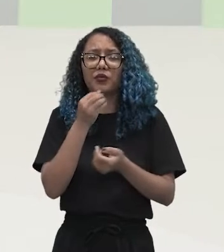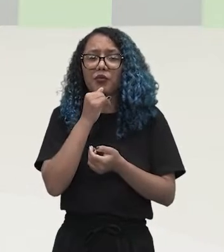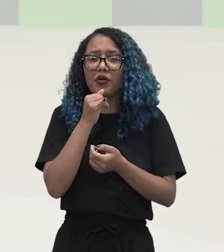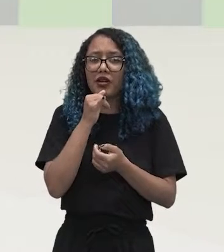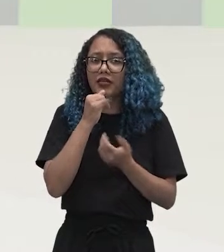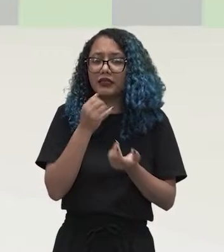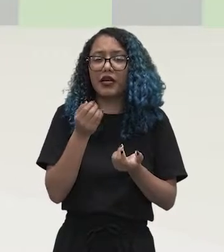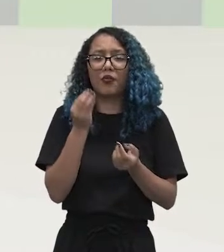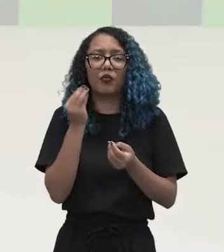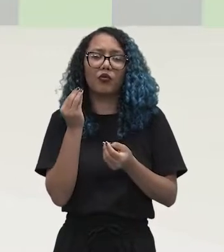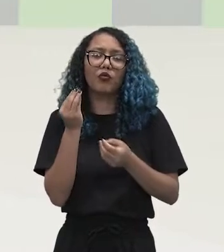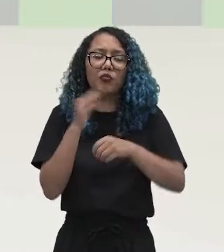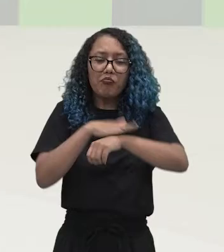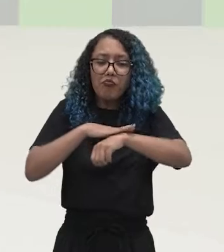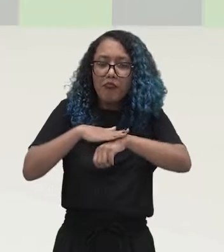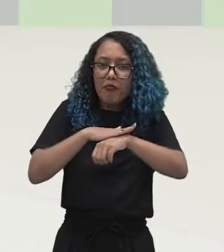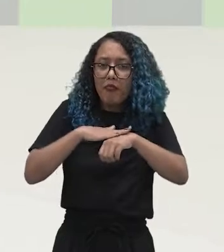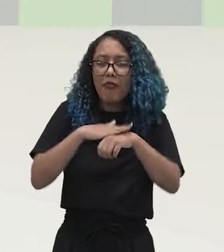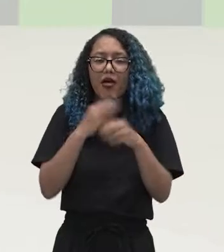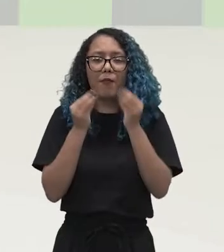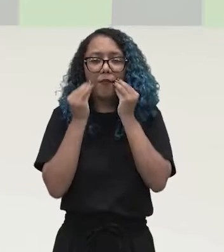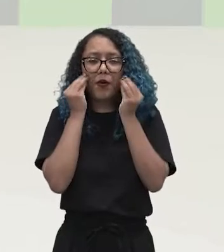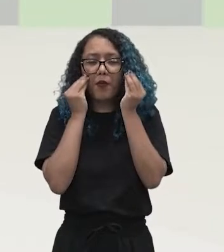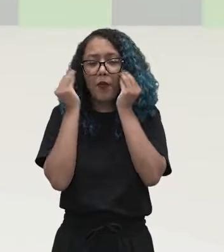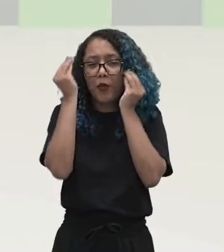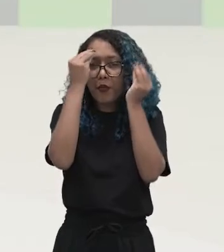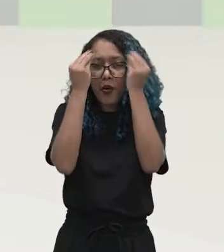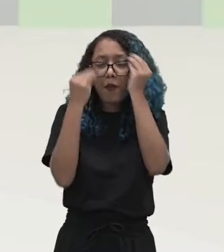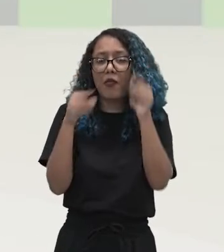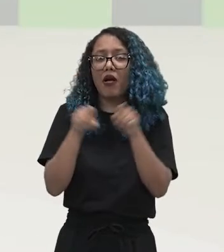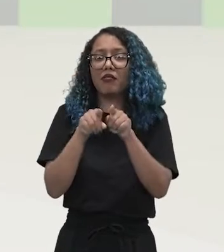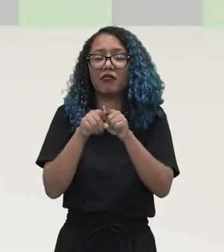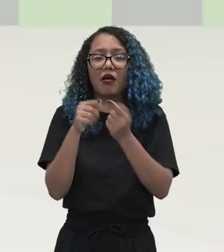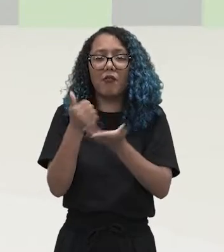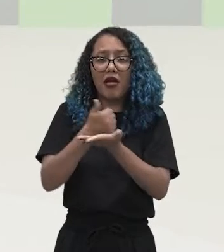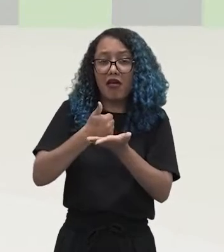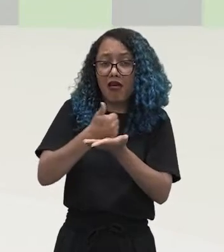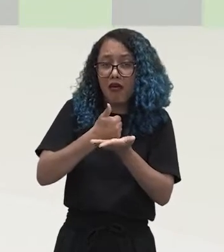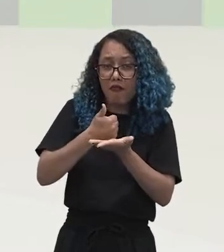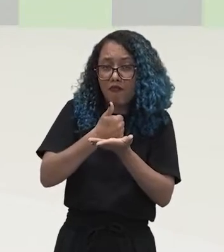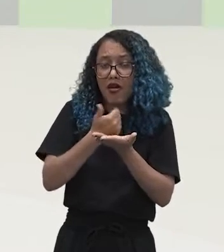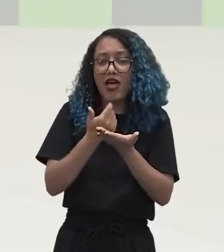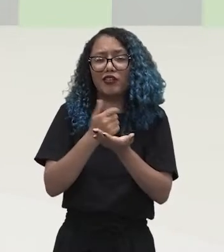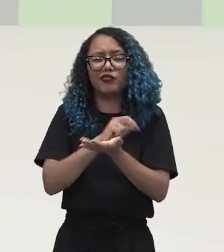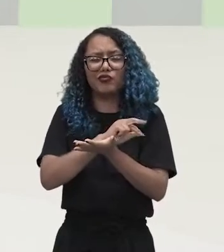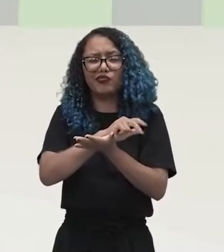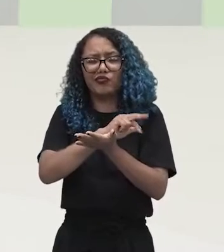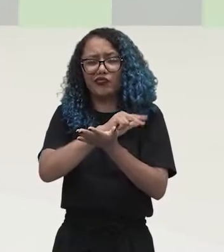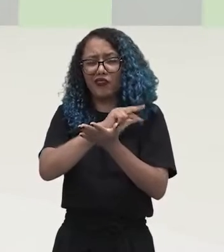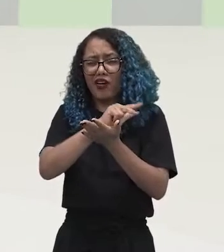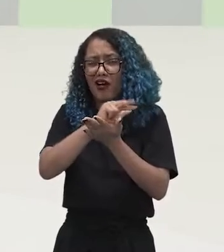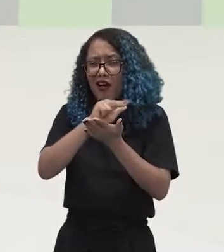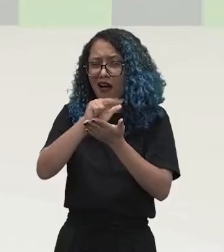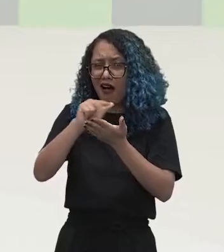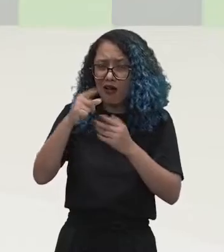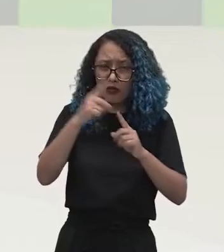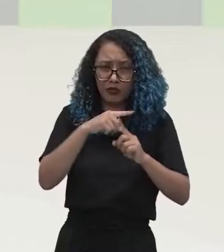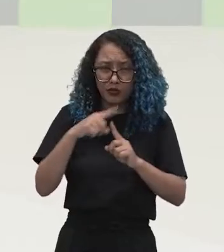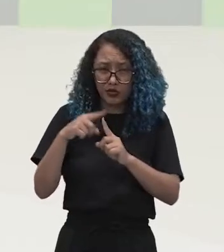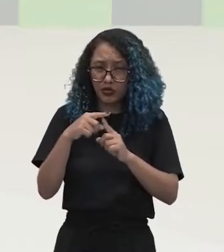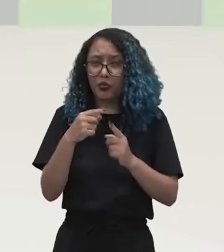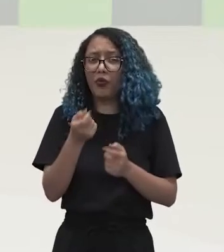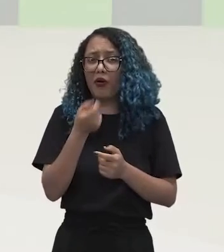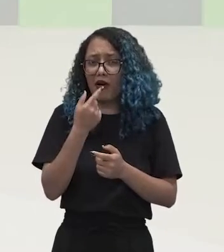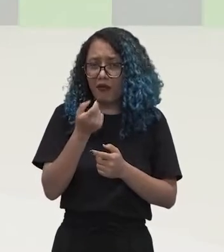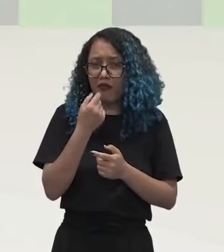exemplo, como cosméticos. Na indústria farmacêutica, nós temos hoje em dia uma infinidade de remédios, não é? Então,